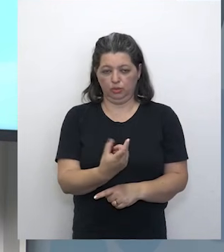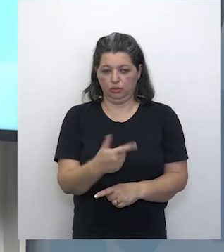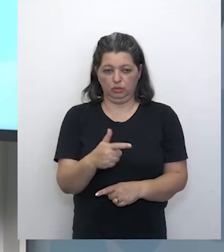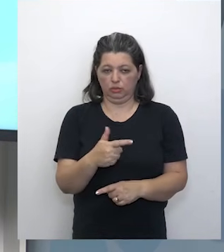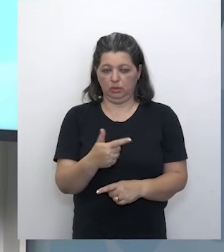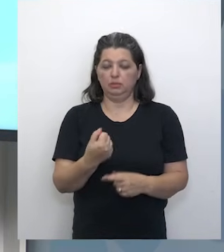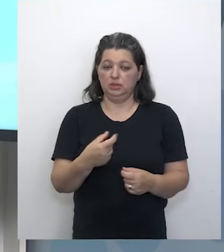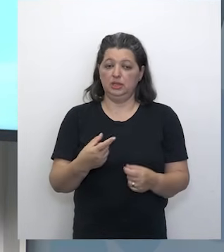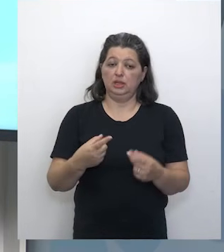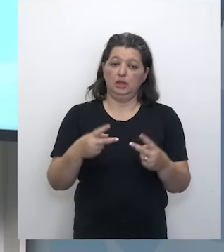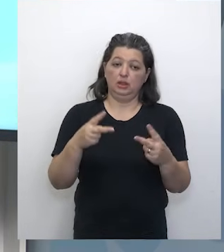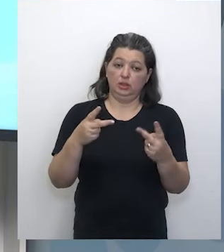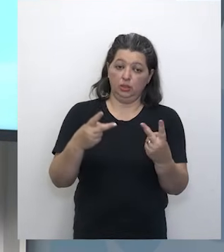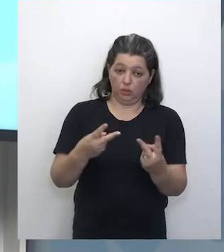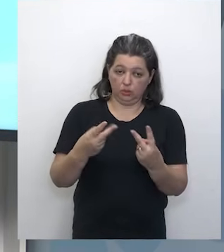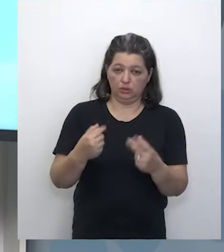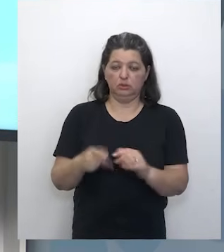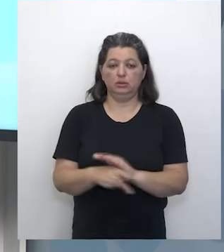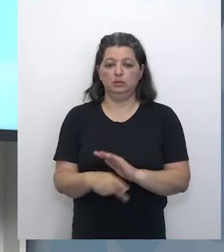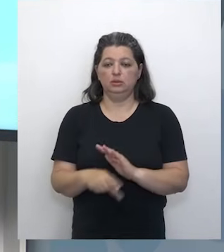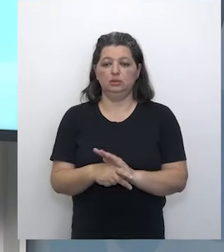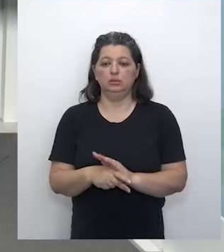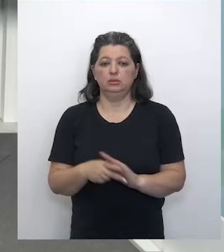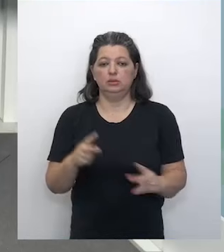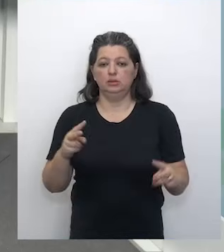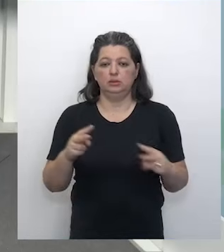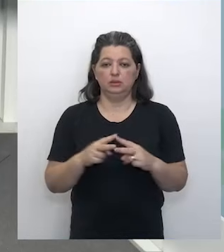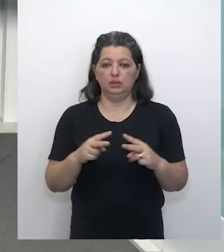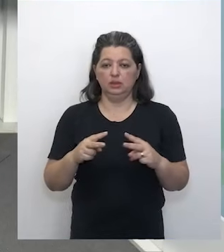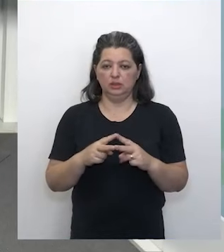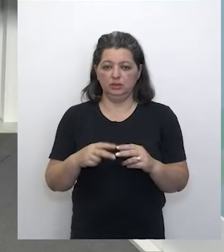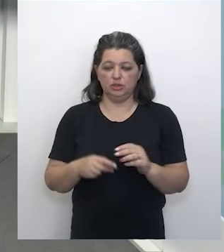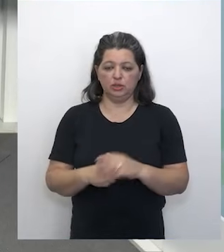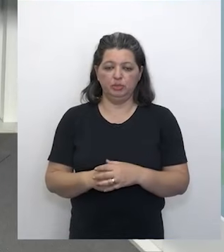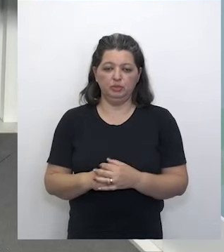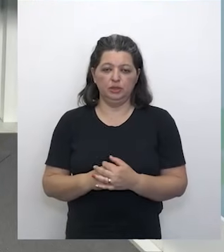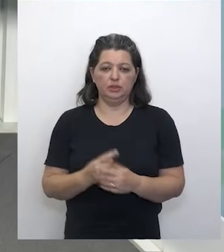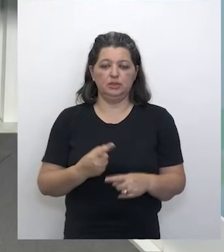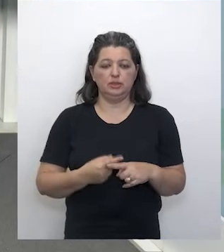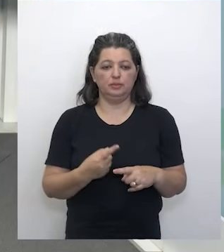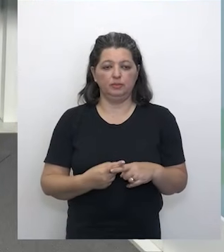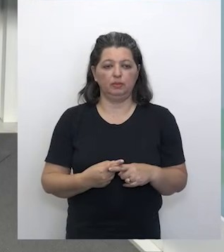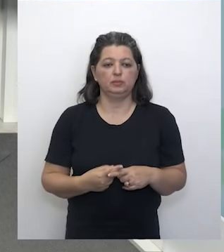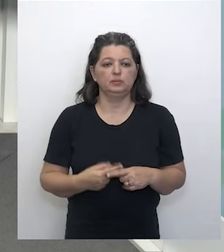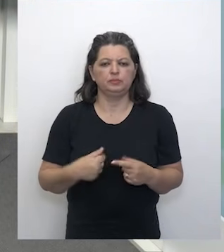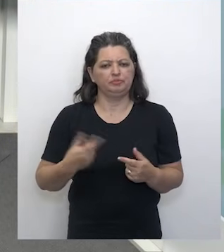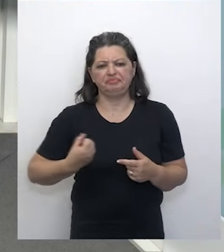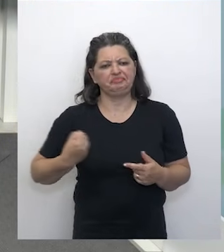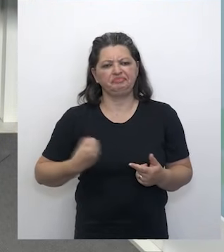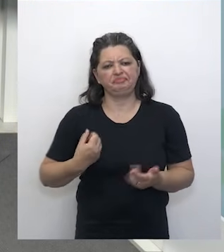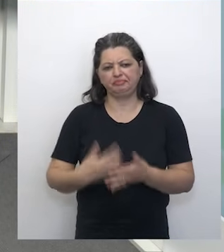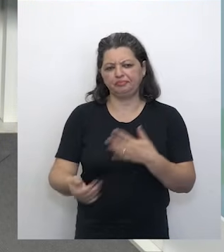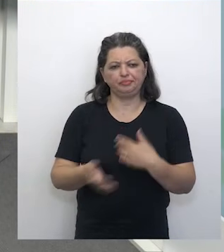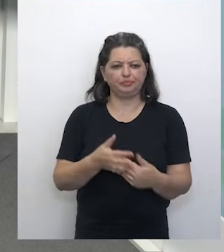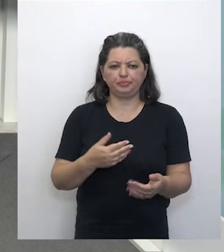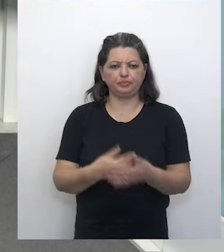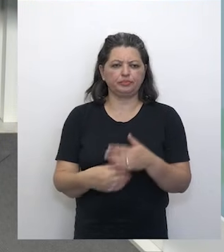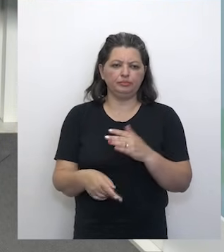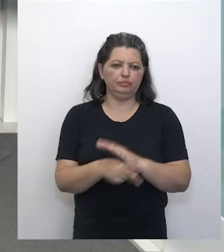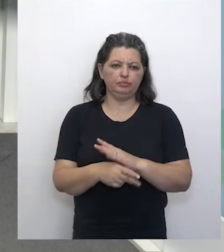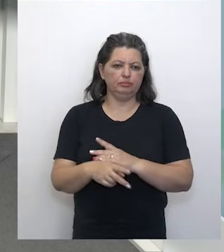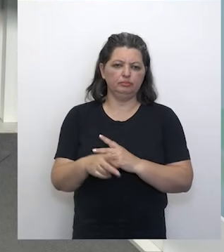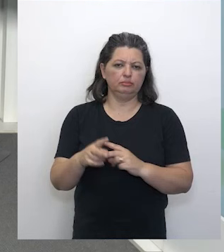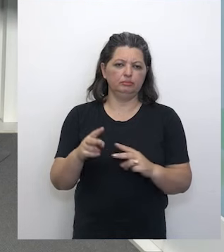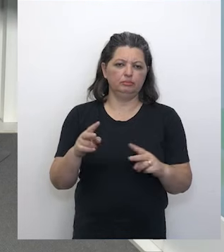primo tem que ter 2, não é isso? Ele mesmo e o 1. É isso. Então, ótimo. E dividir por 2 é tranquilo, né, Vi? Qualquer número par é divisível por 2,